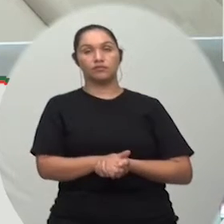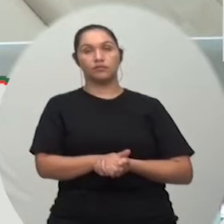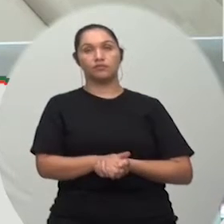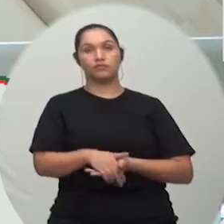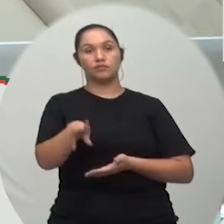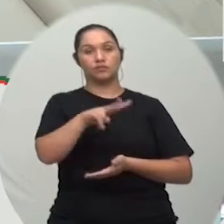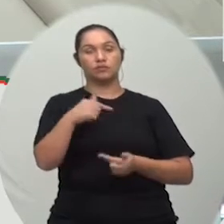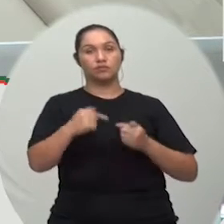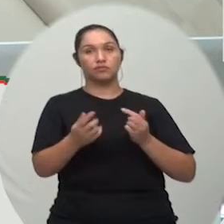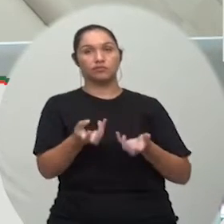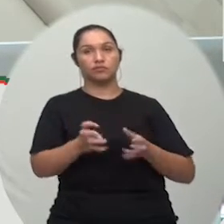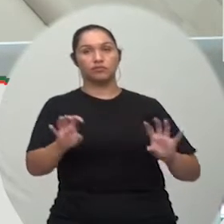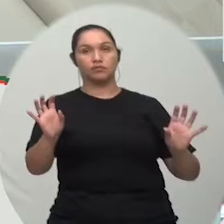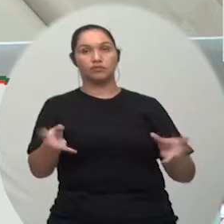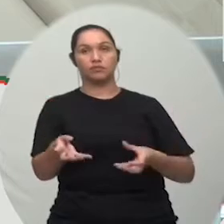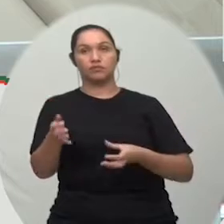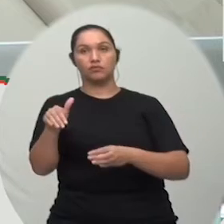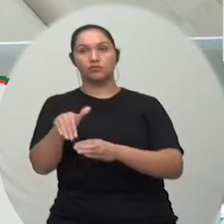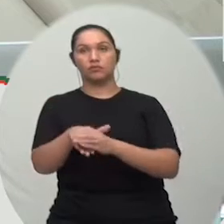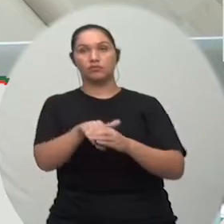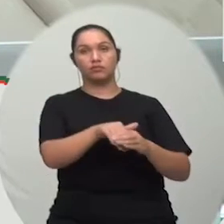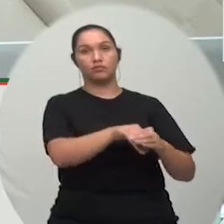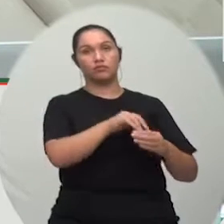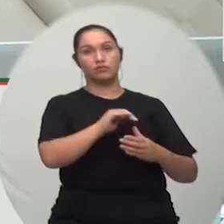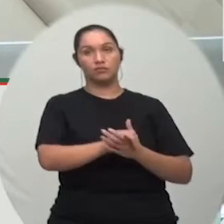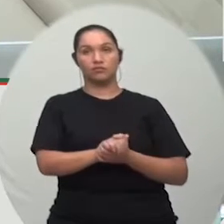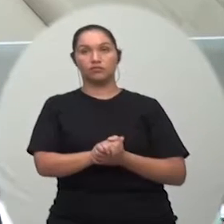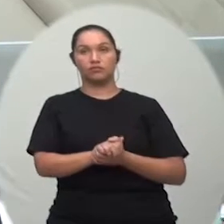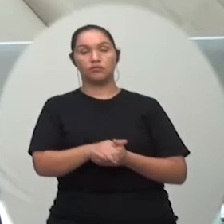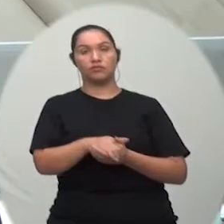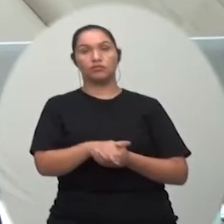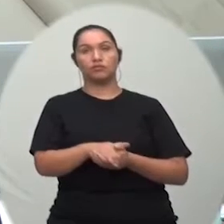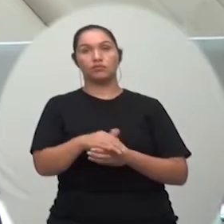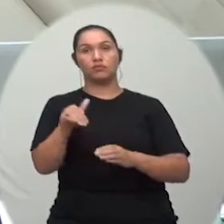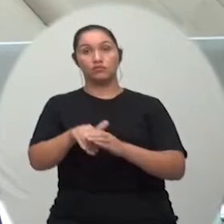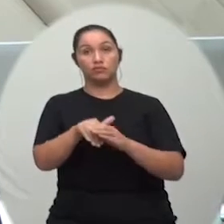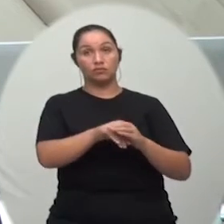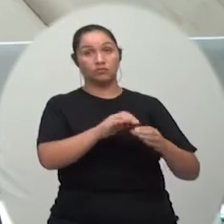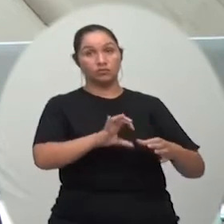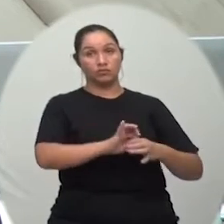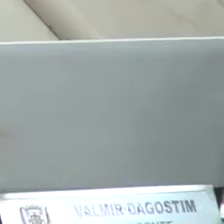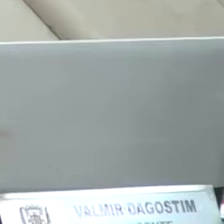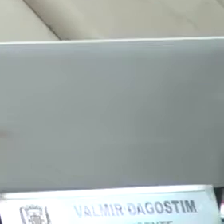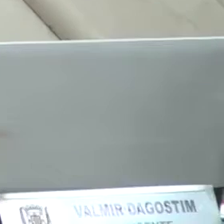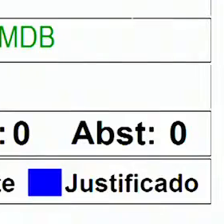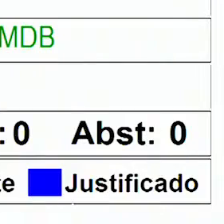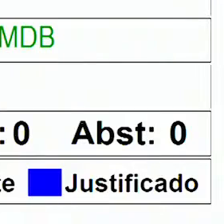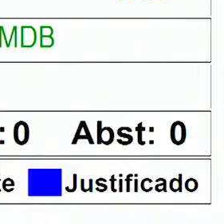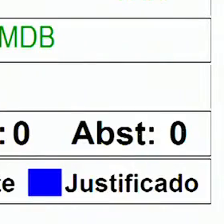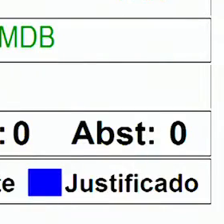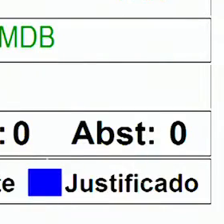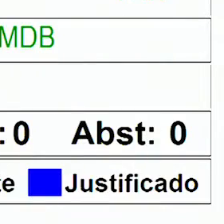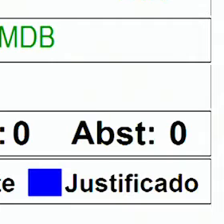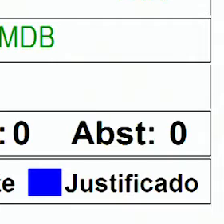Não havendo quem queira discutir, está em votação. Votação liberada.